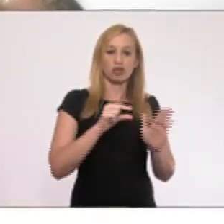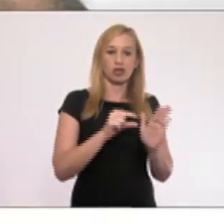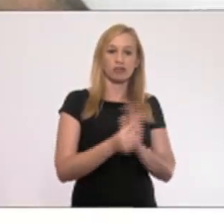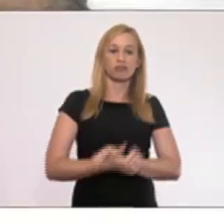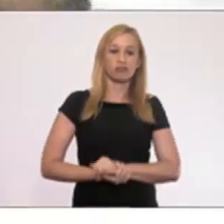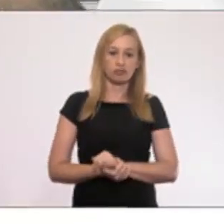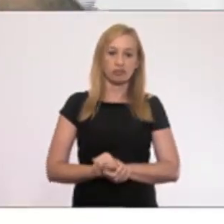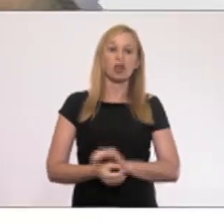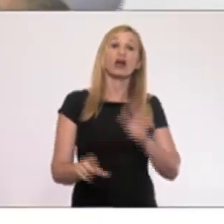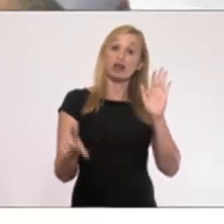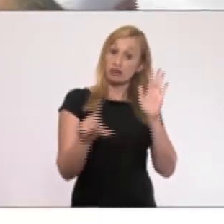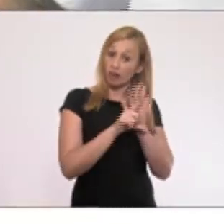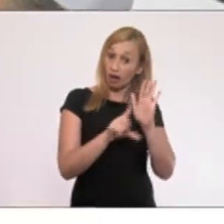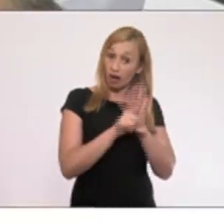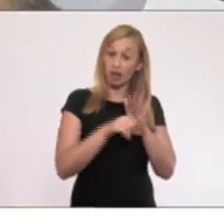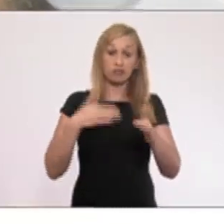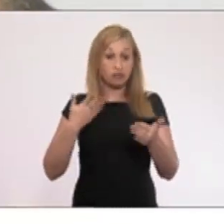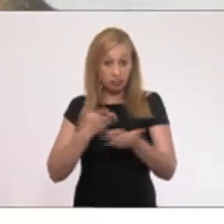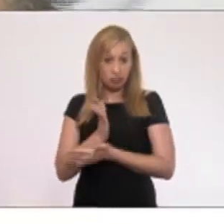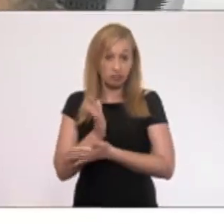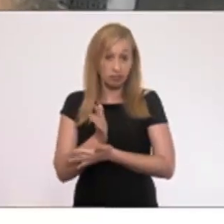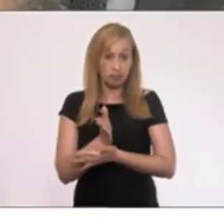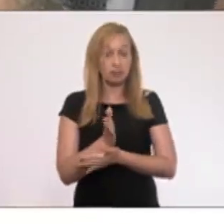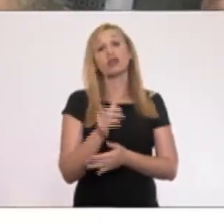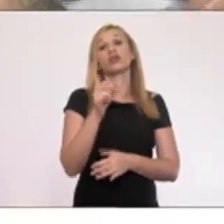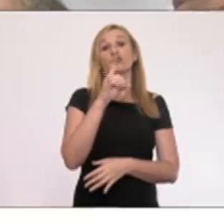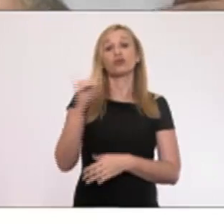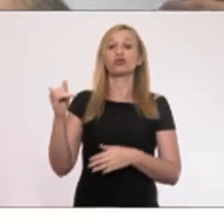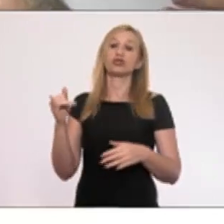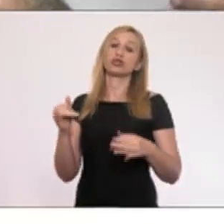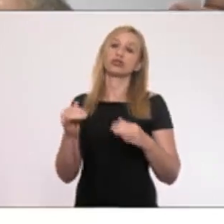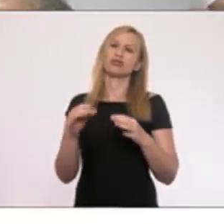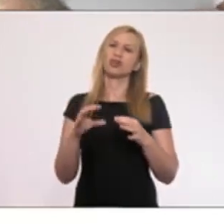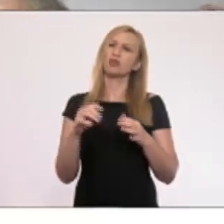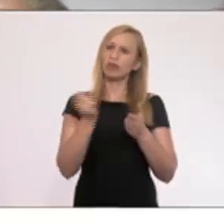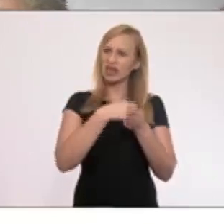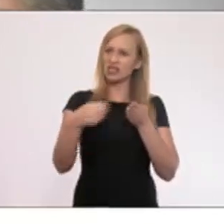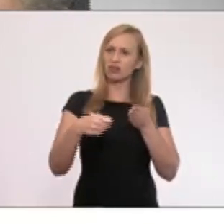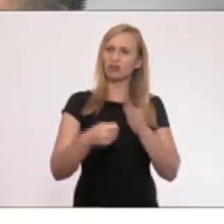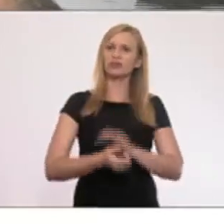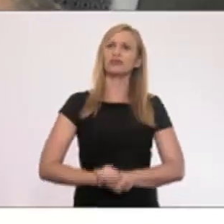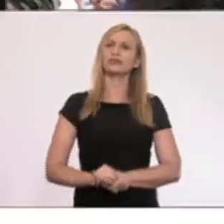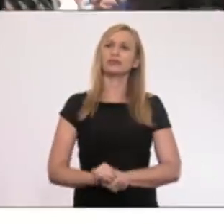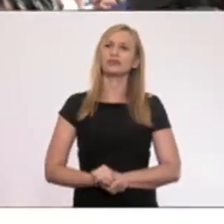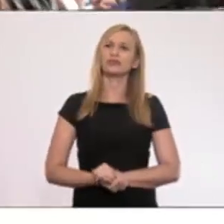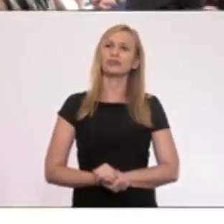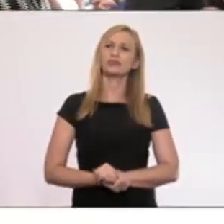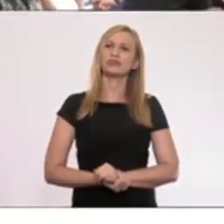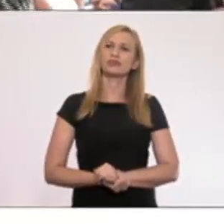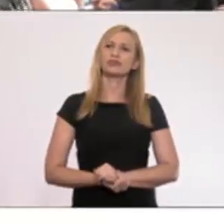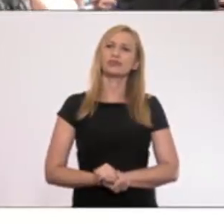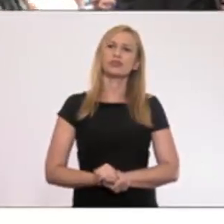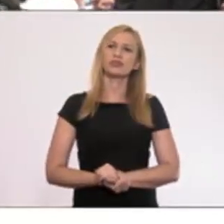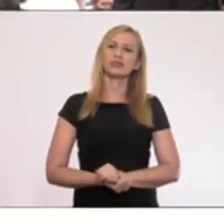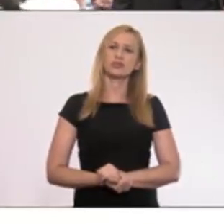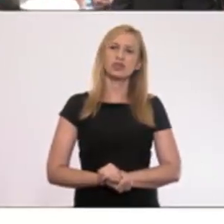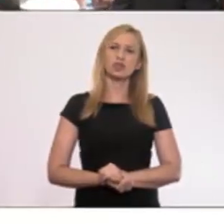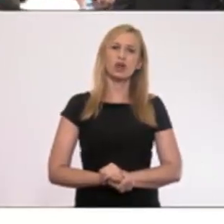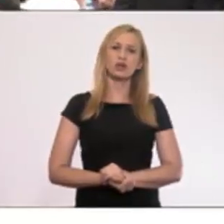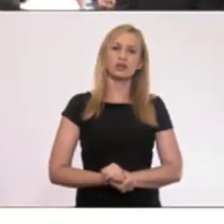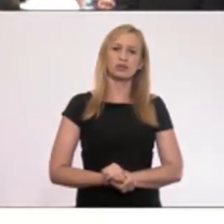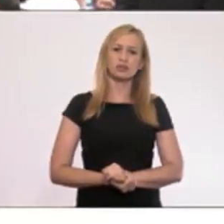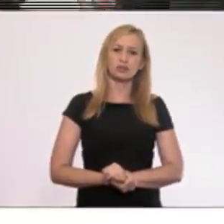lei entra em vigor na data de sua publicação. Senhor Presidente. Deputado Luiz